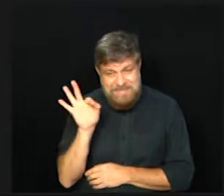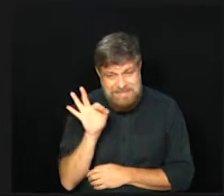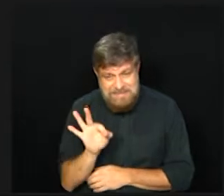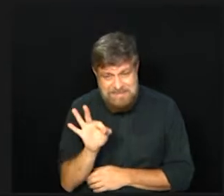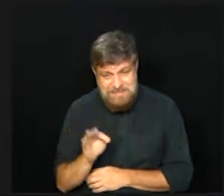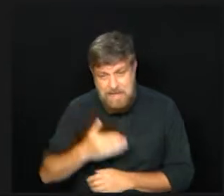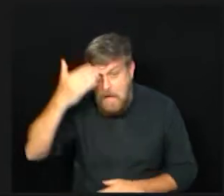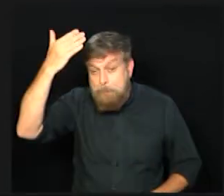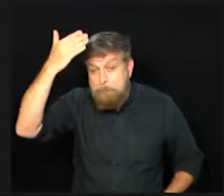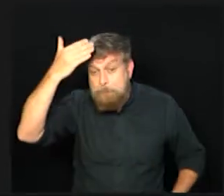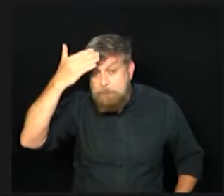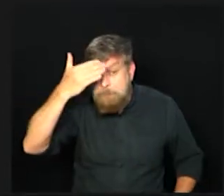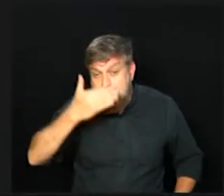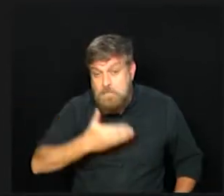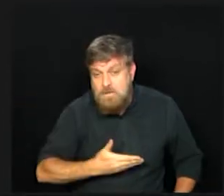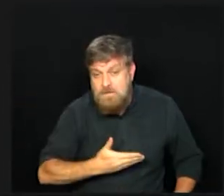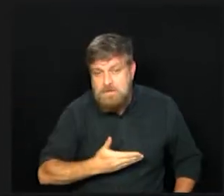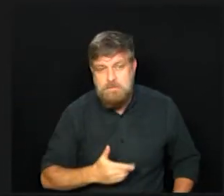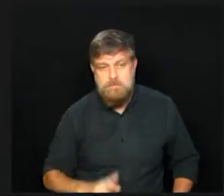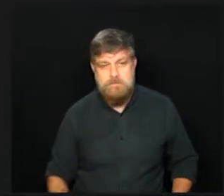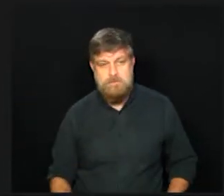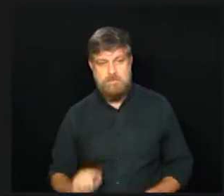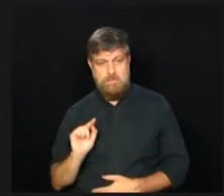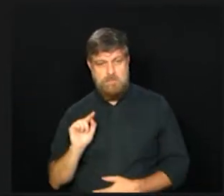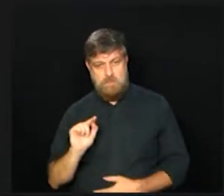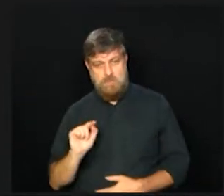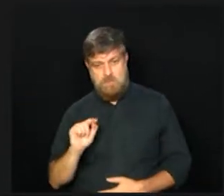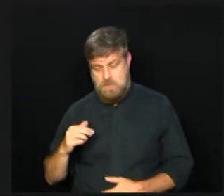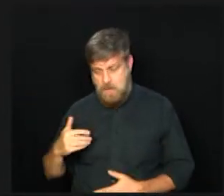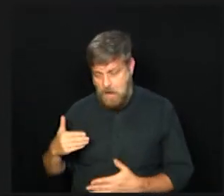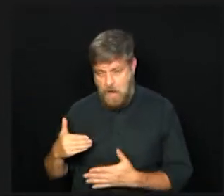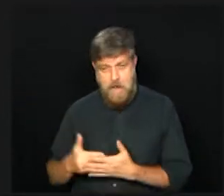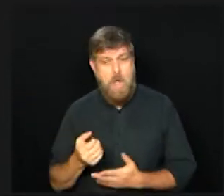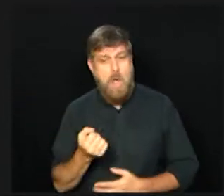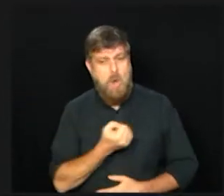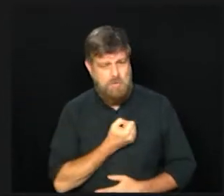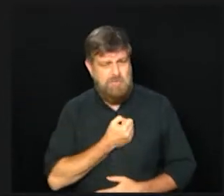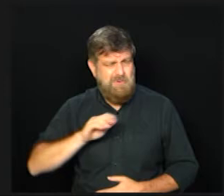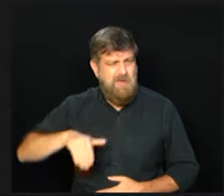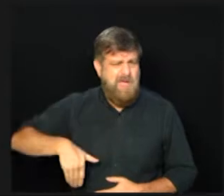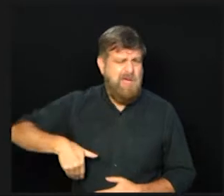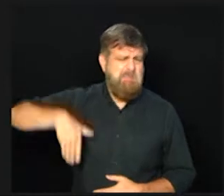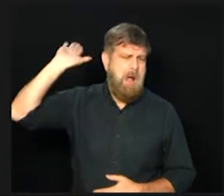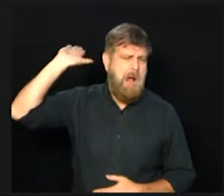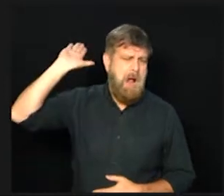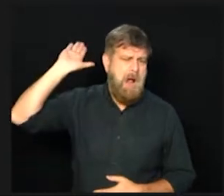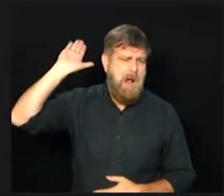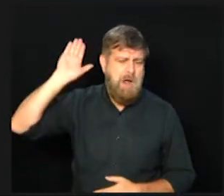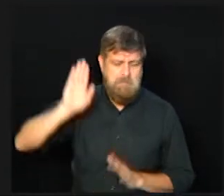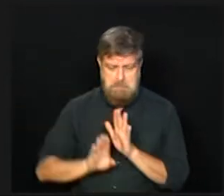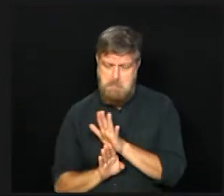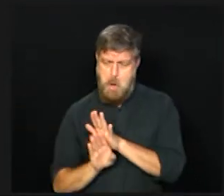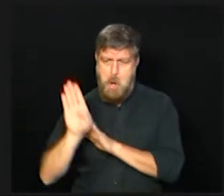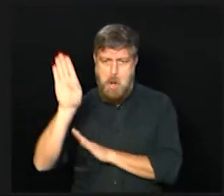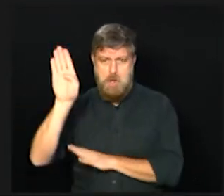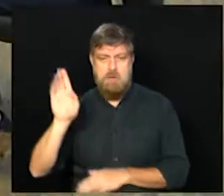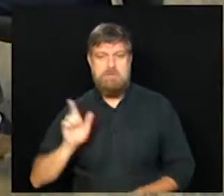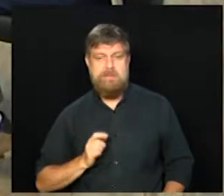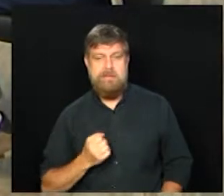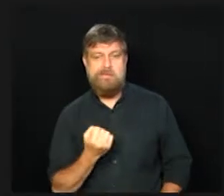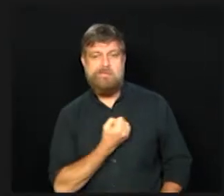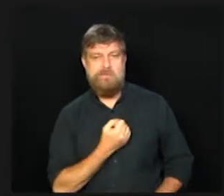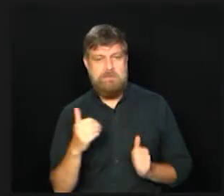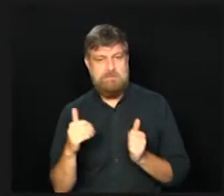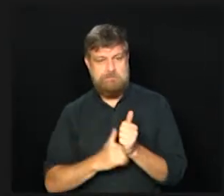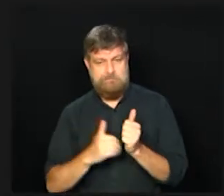são comprovadas, o que até o número é bem maior, bem maior. Tem as subnotificações que até